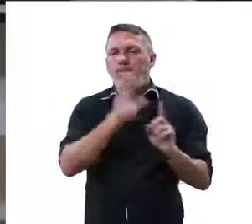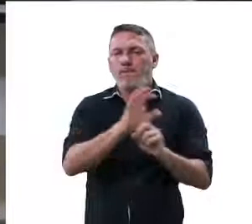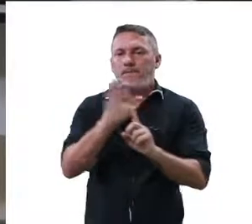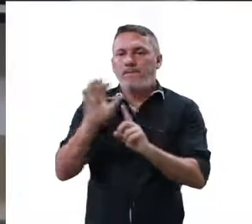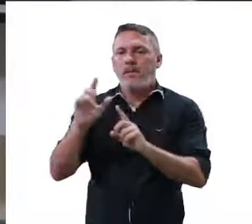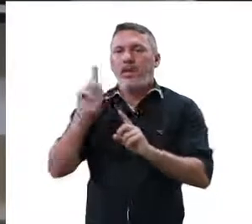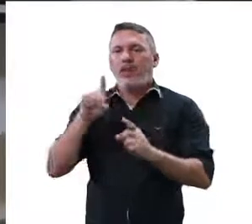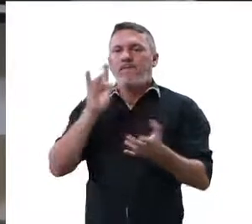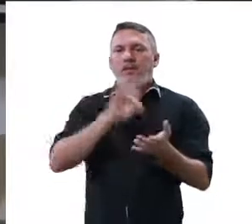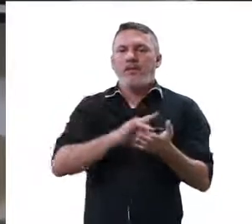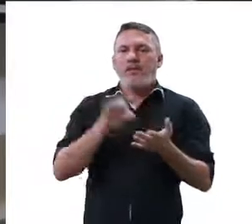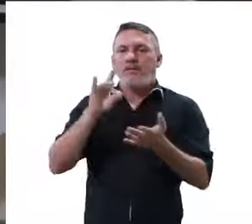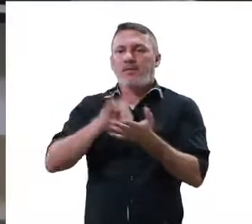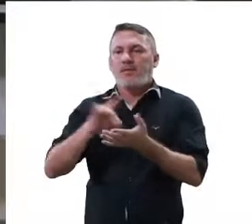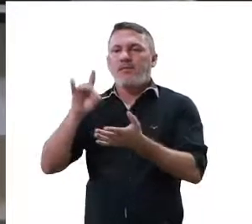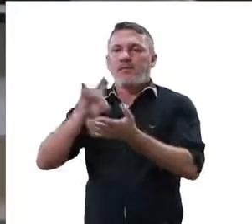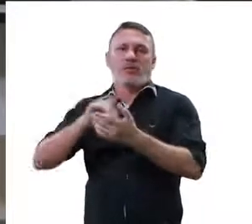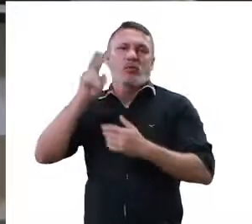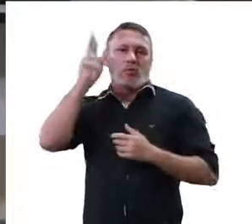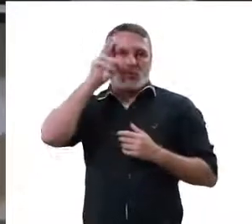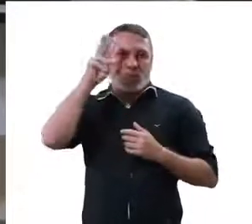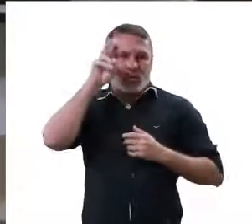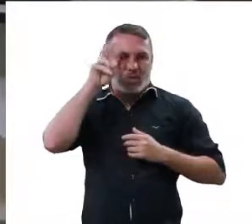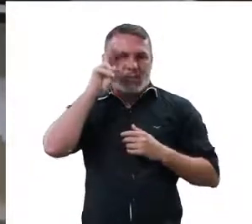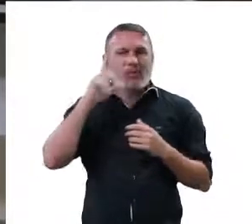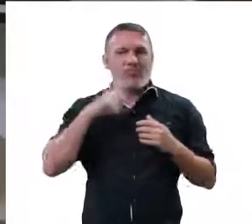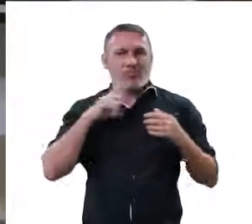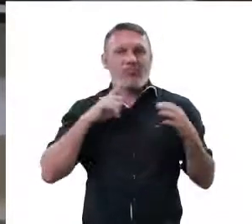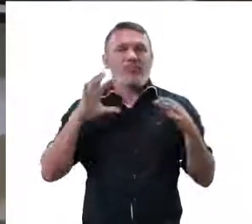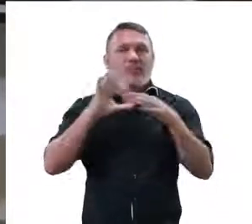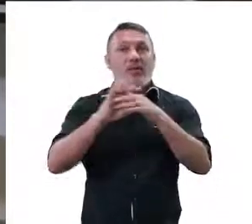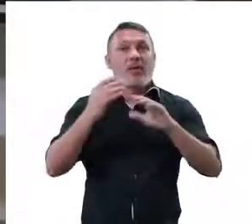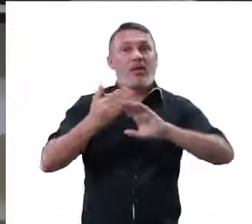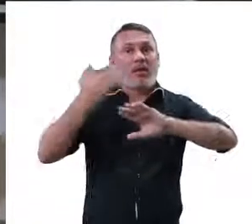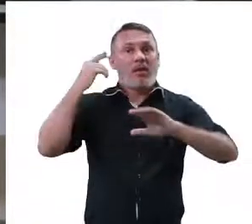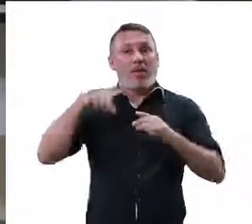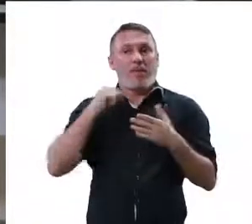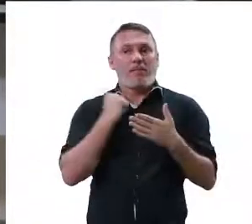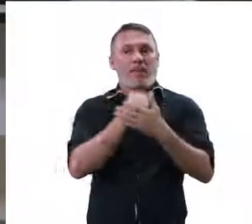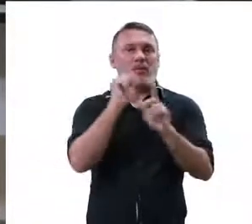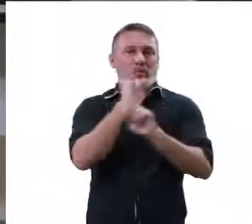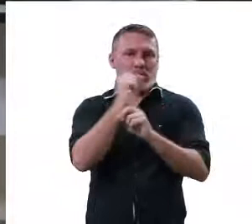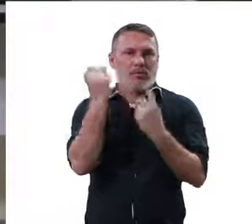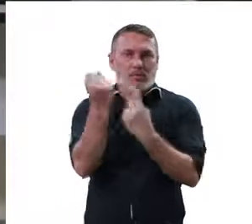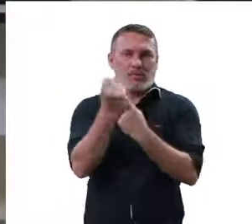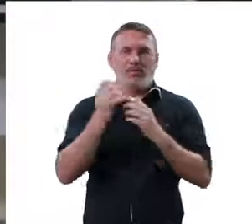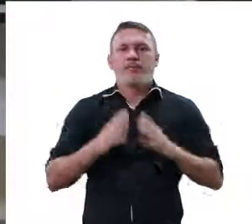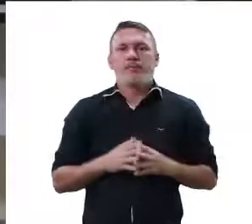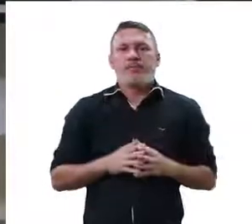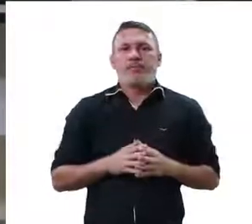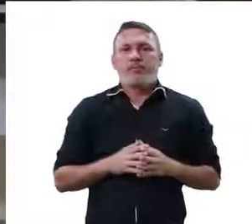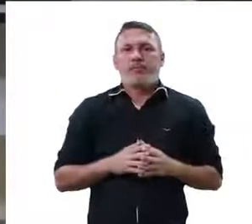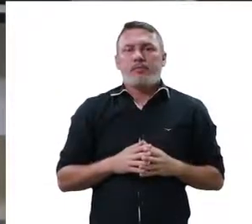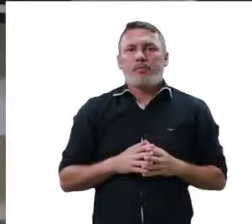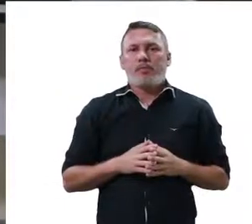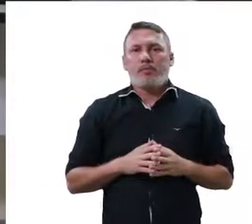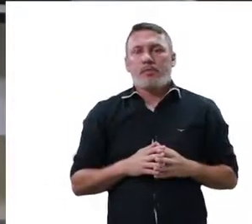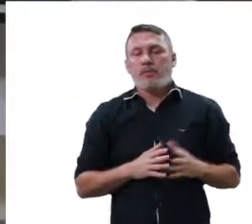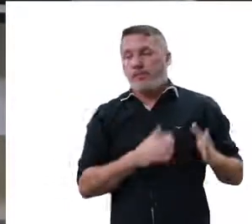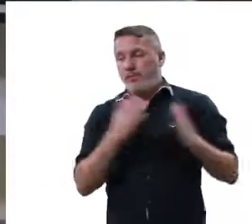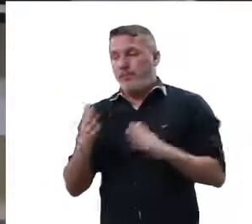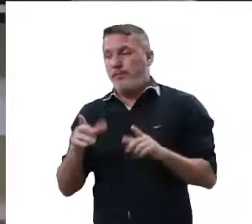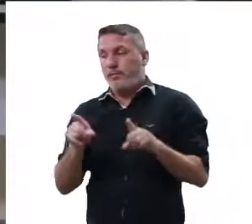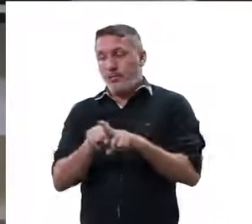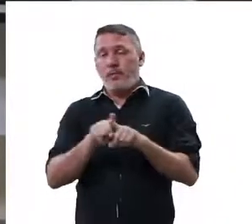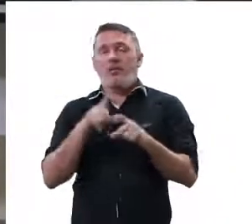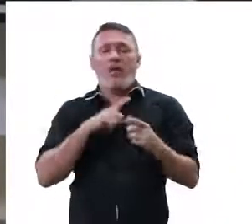adequando às realidades históricas, né, que marcam essas sociedades. Os